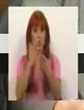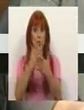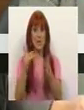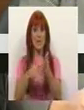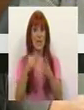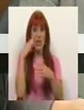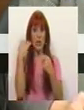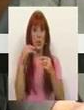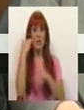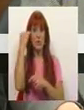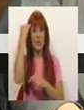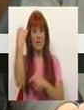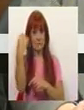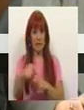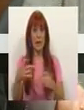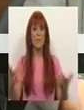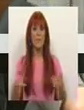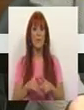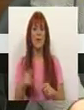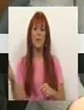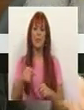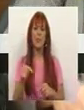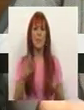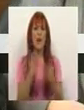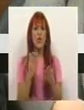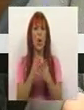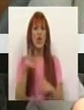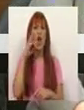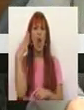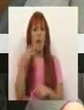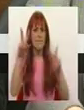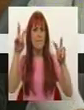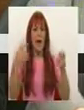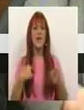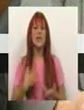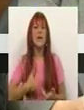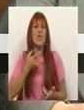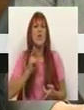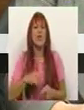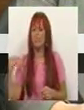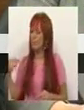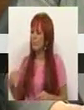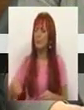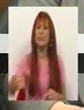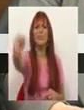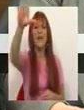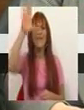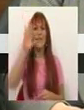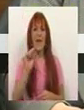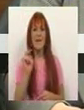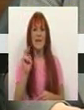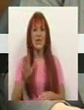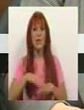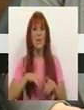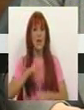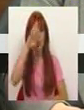com necessidades educativas especiais frequenta as escolas regulares, o que significa que ao longo dos últimos 10 anos